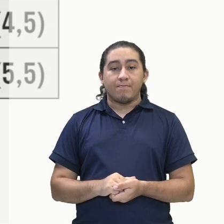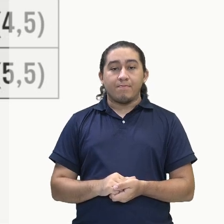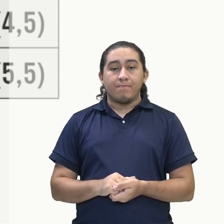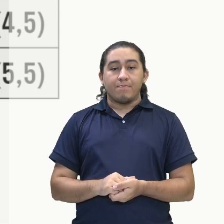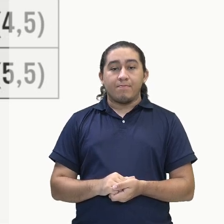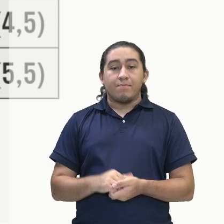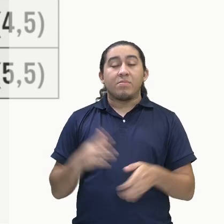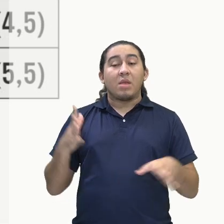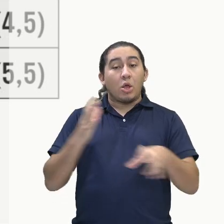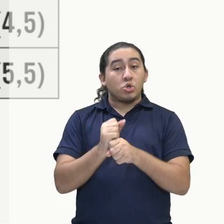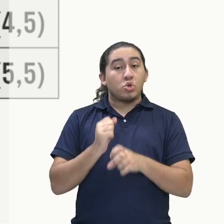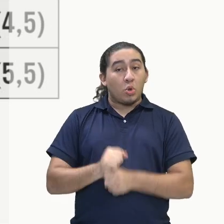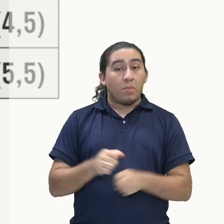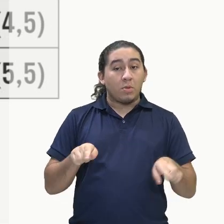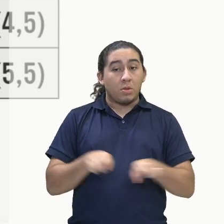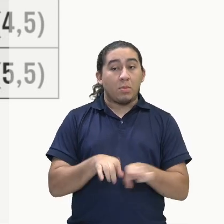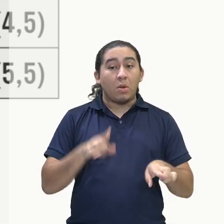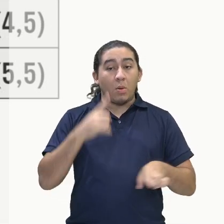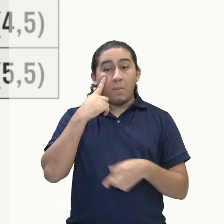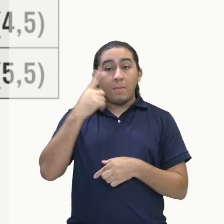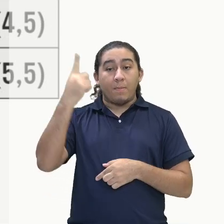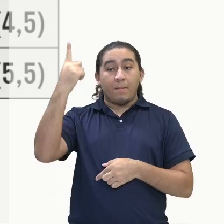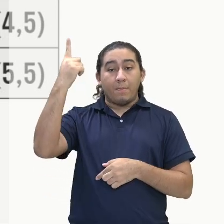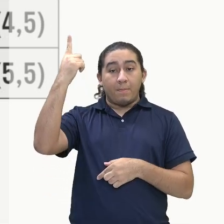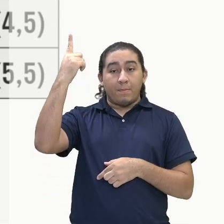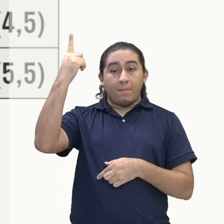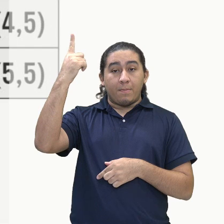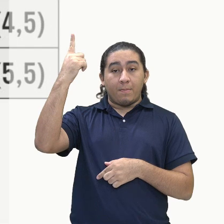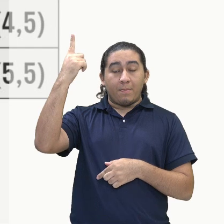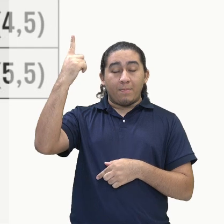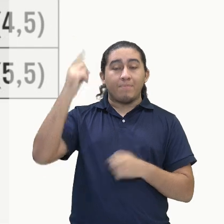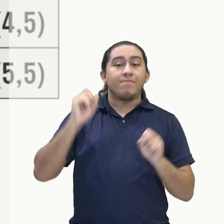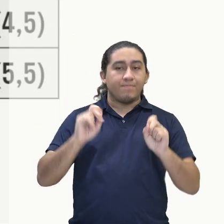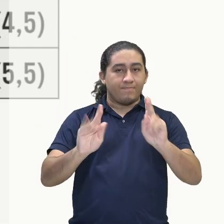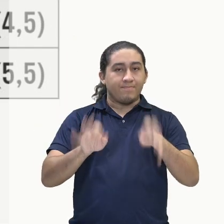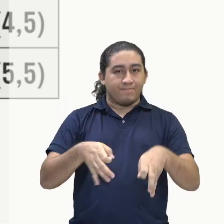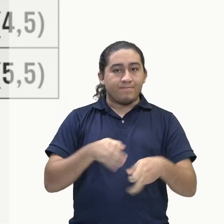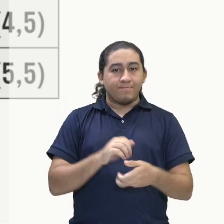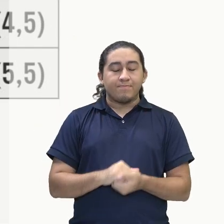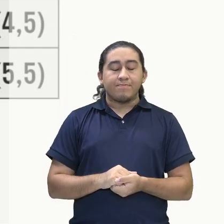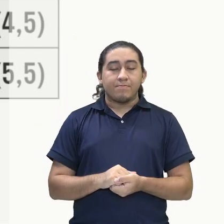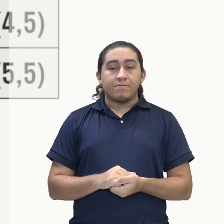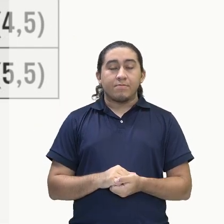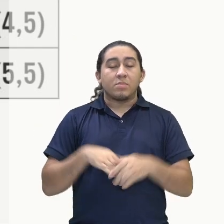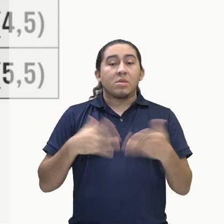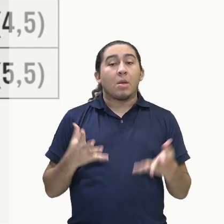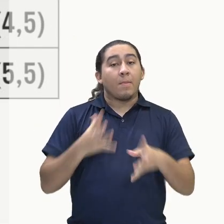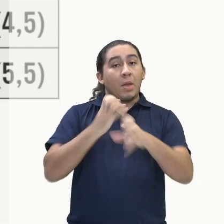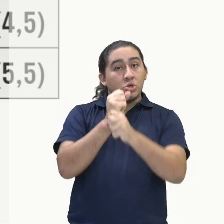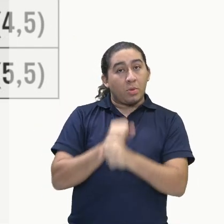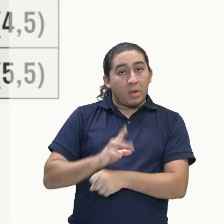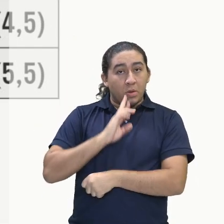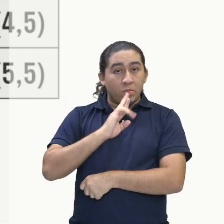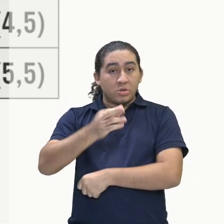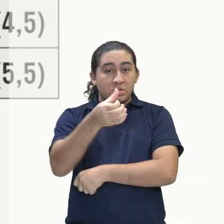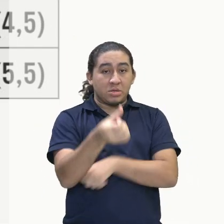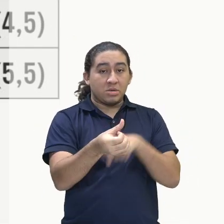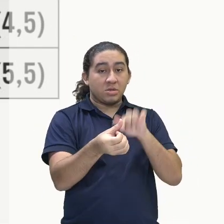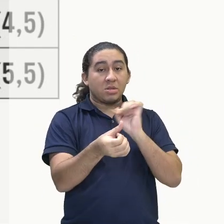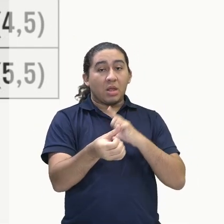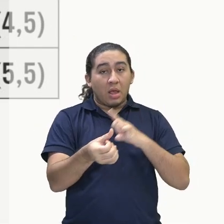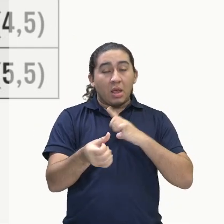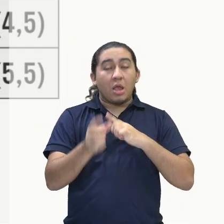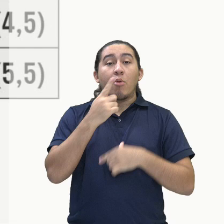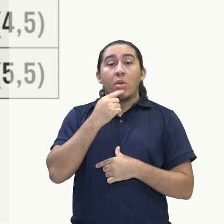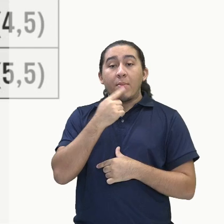soma das 6 são exatamente essas aqui. Beleza? Então, para a soma das 6, são esses resultados de